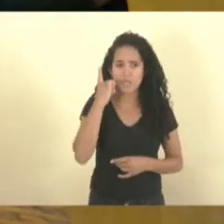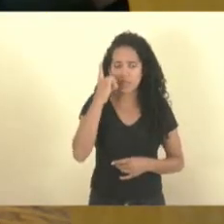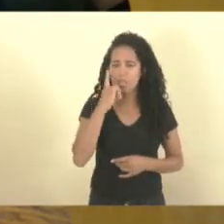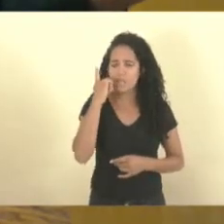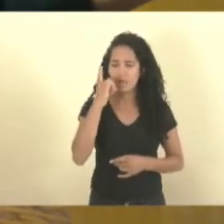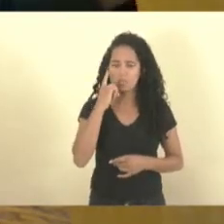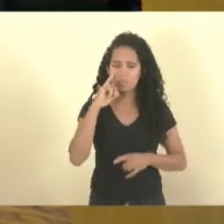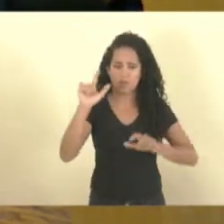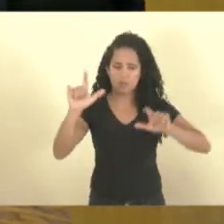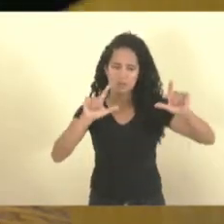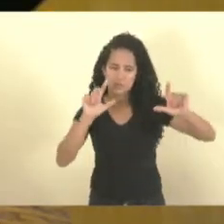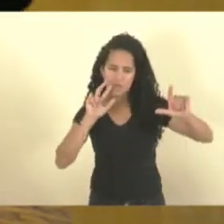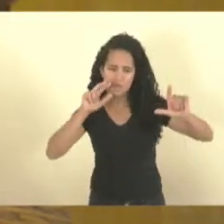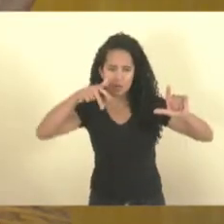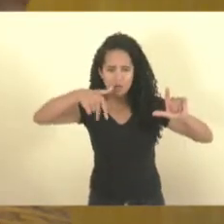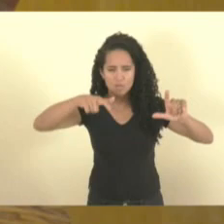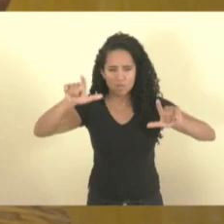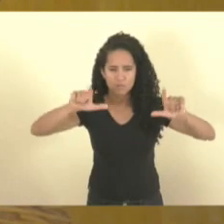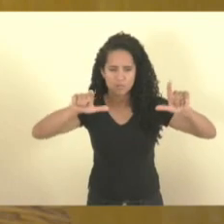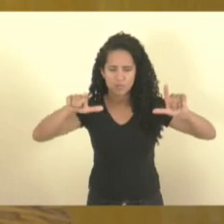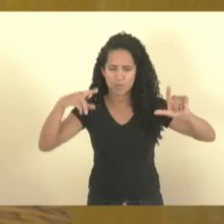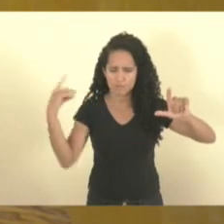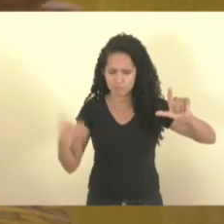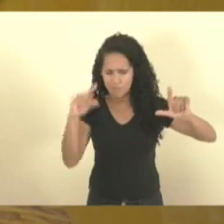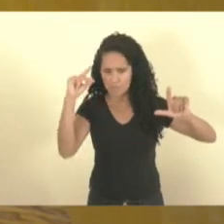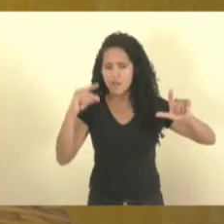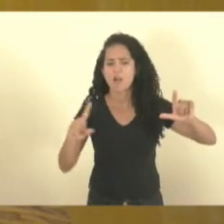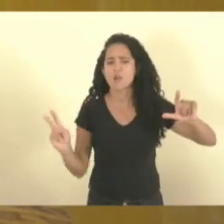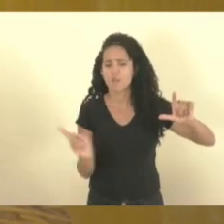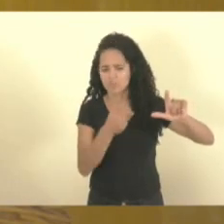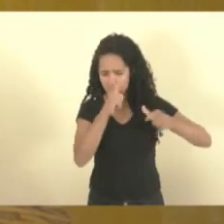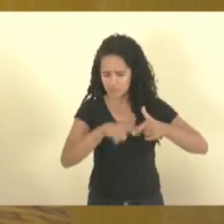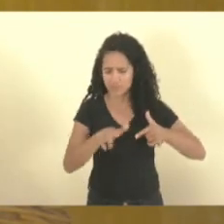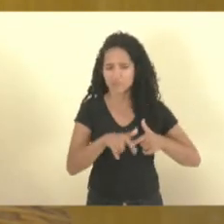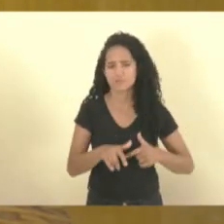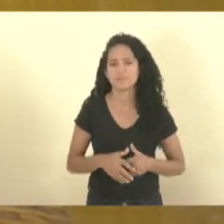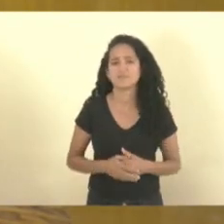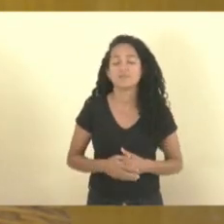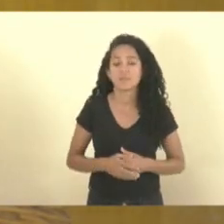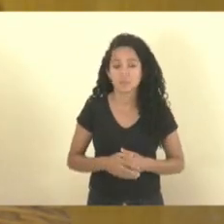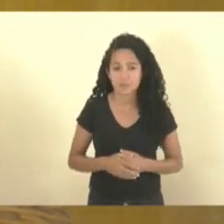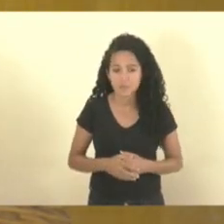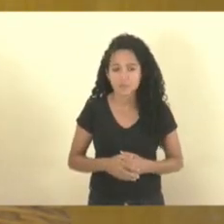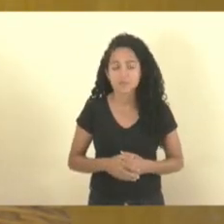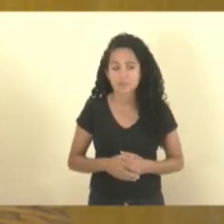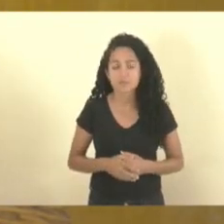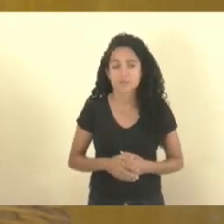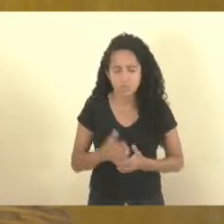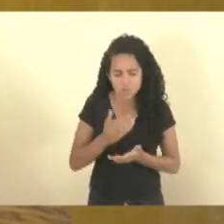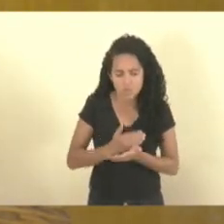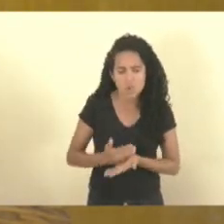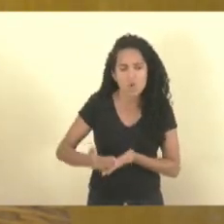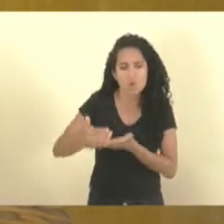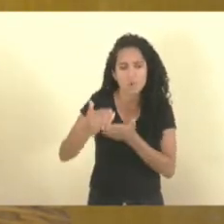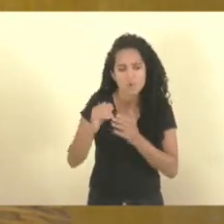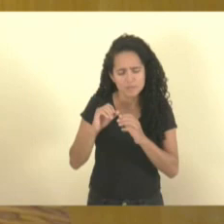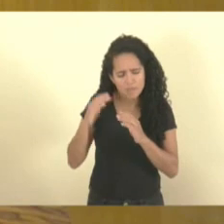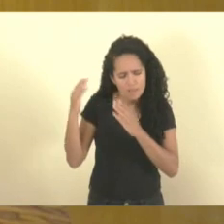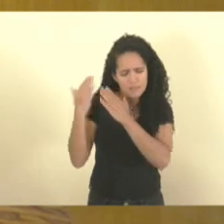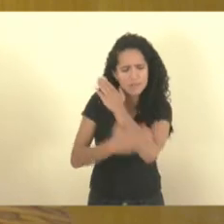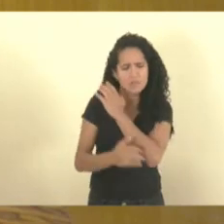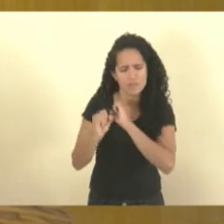na televisão que o bambu quebra. Então, pode começar logo a defender